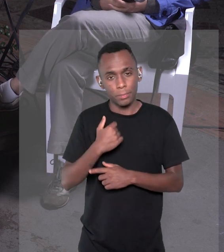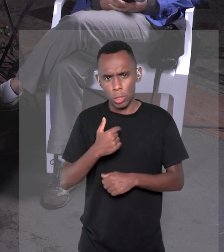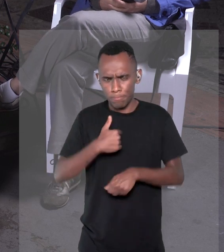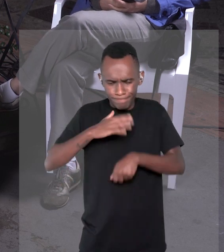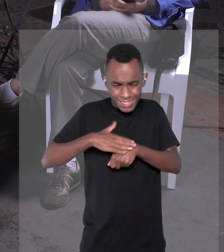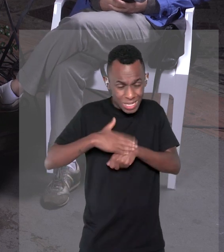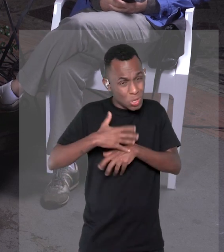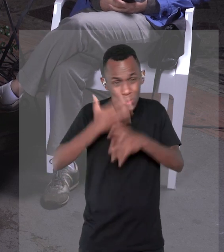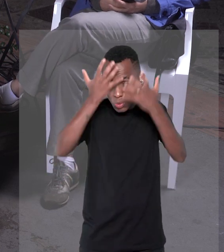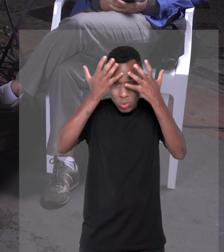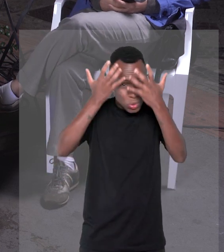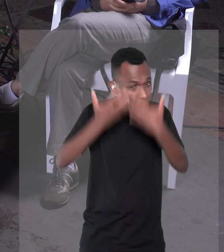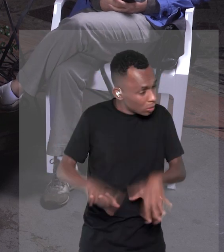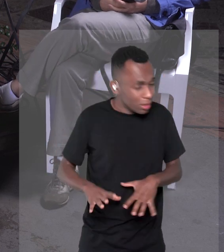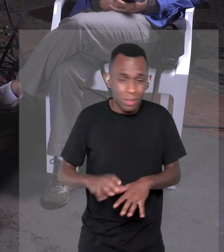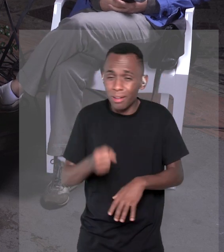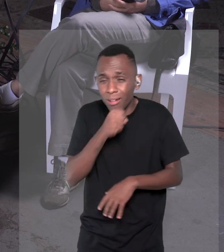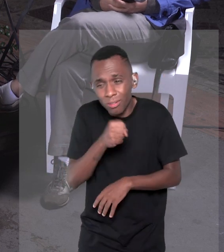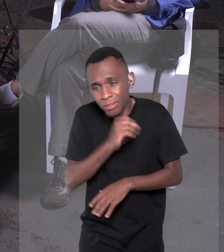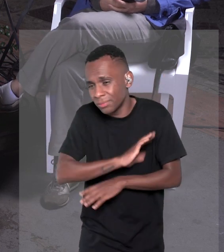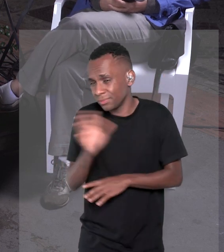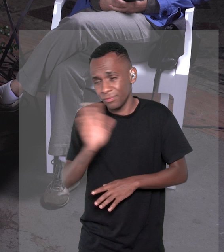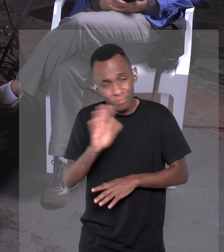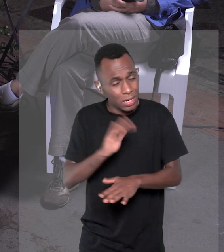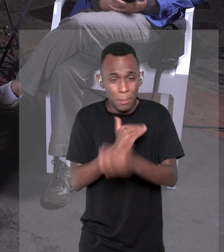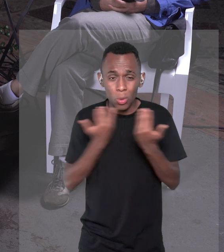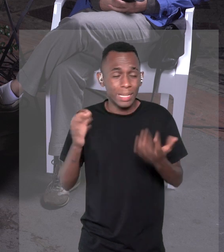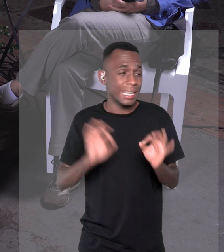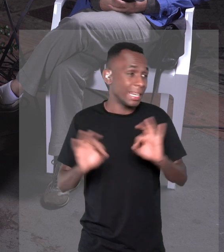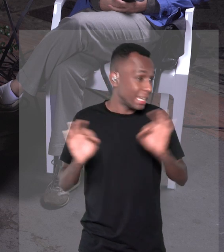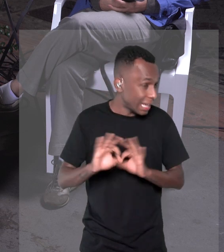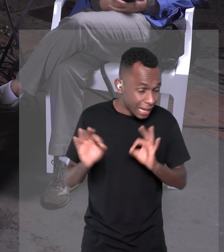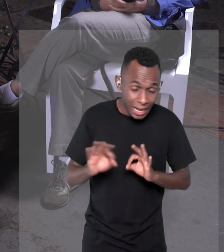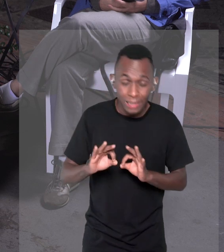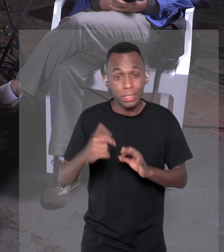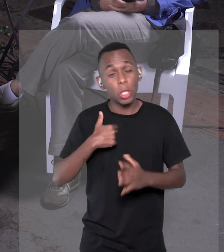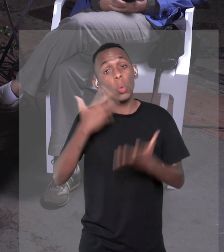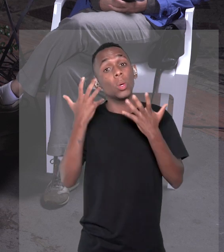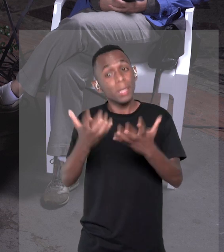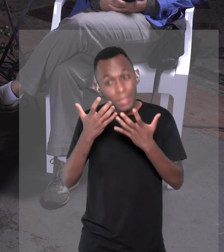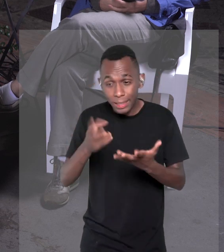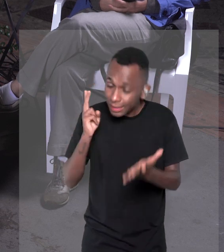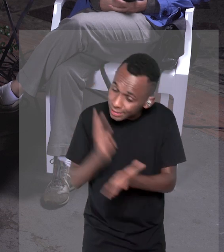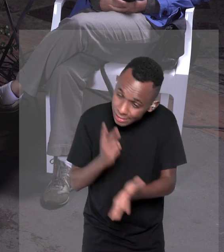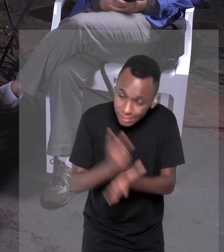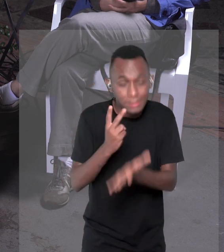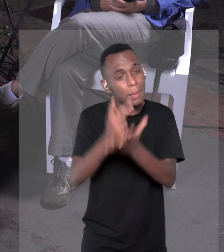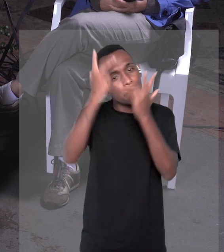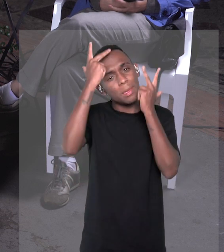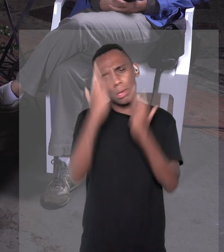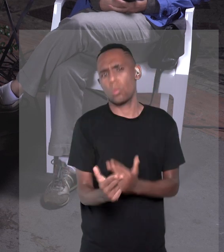melhor. Então, eu sou também porque eu acredito, aprendi com o Darcy, que nós havemos de